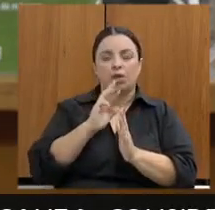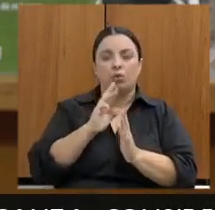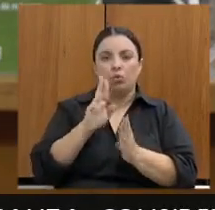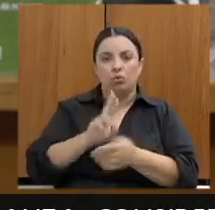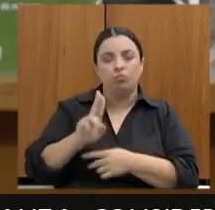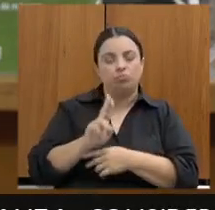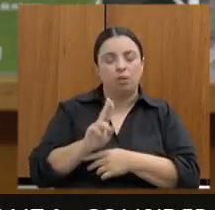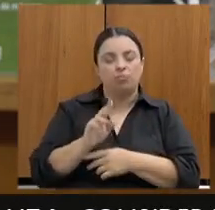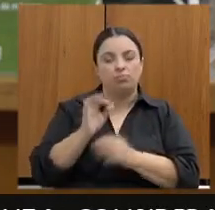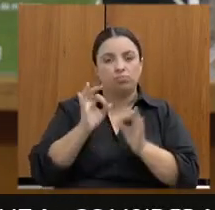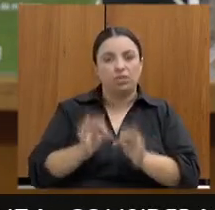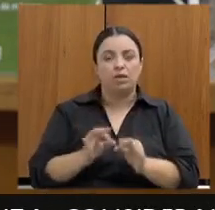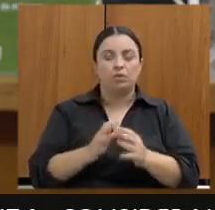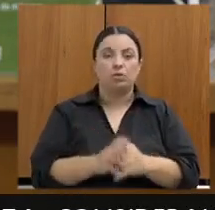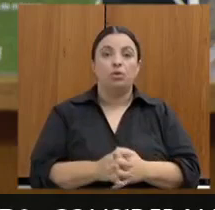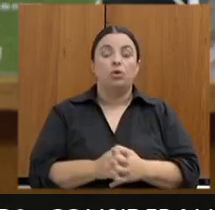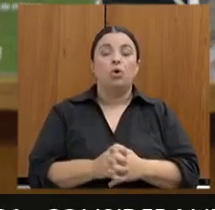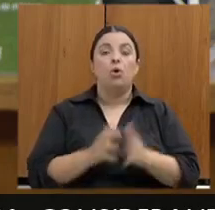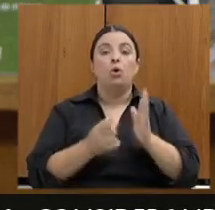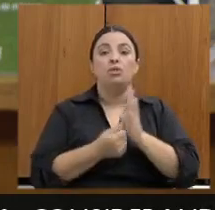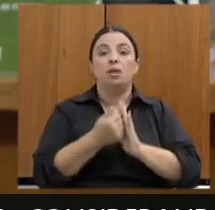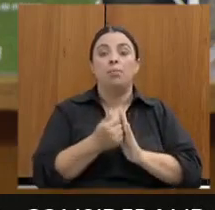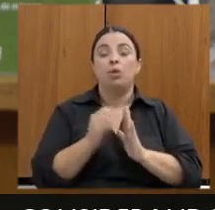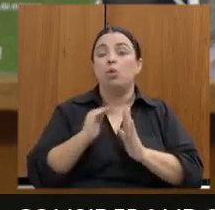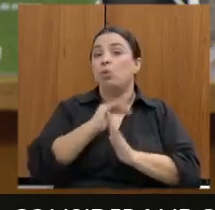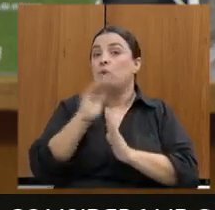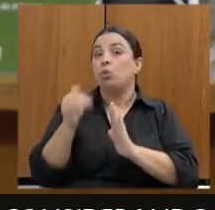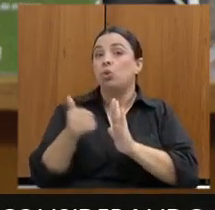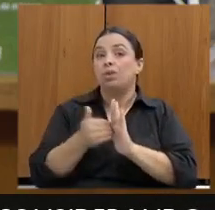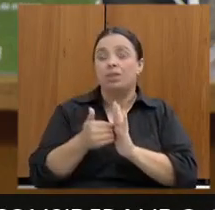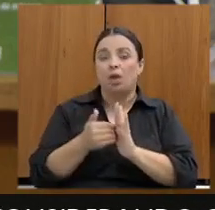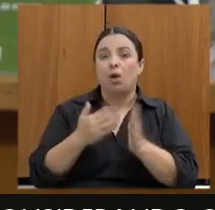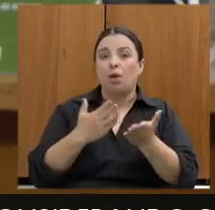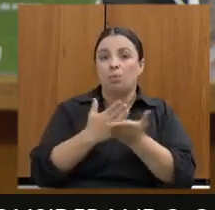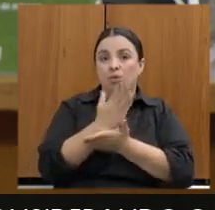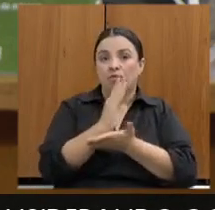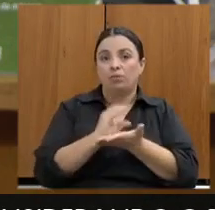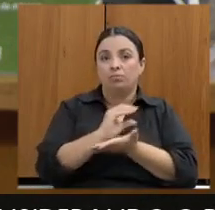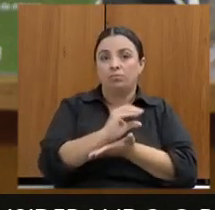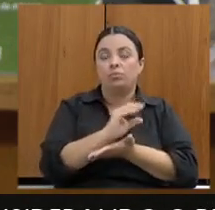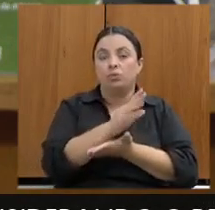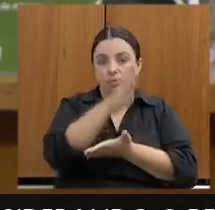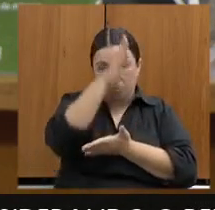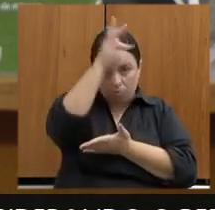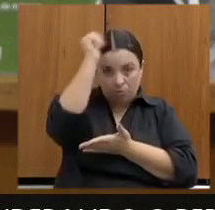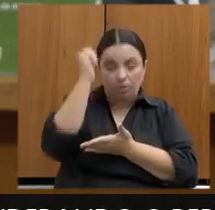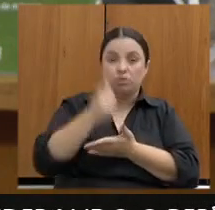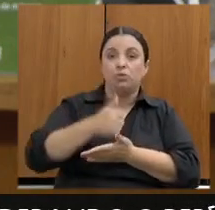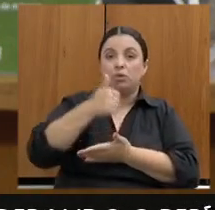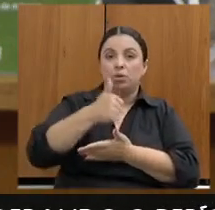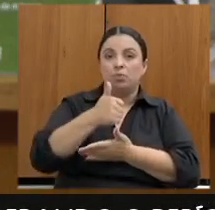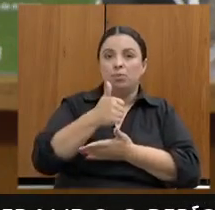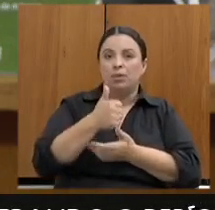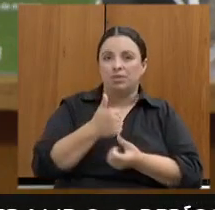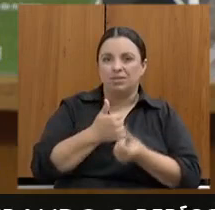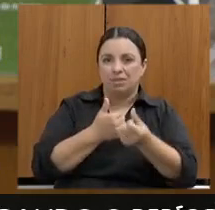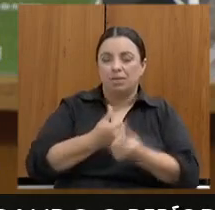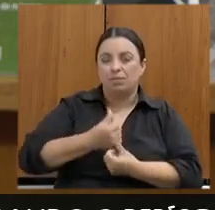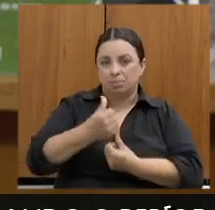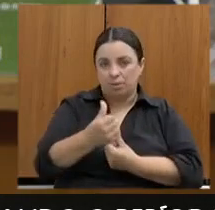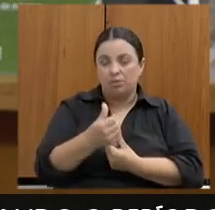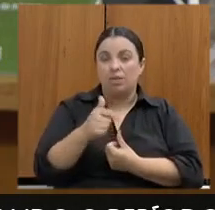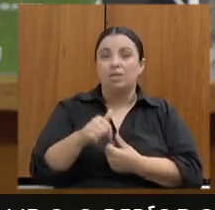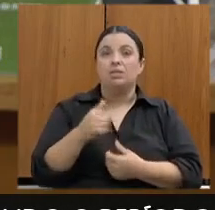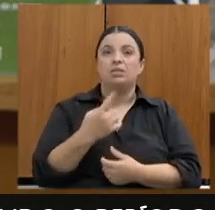apenas fonte do Tesouro Total aprovado para o Corpo de Bombeiros Militar nesse primeiro semestre 179 milhões